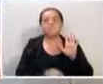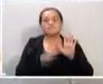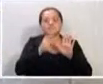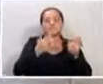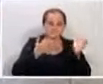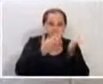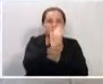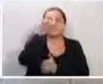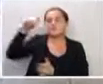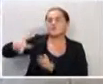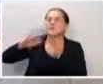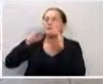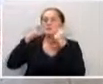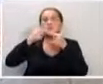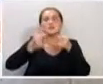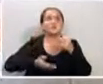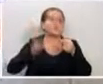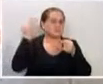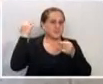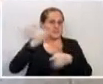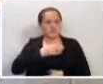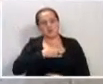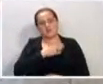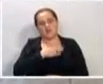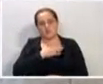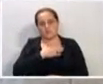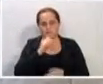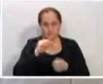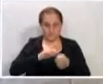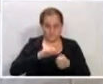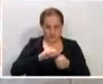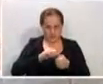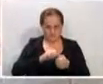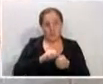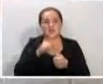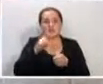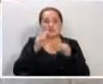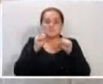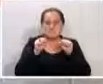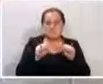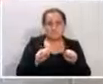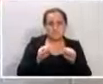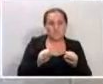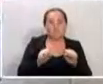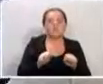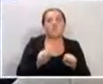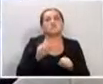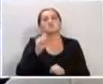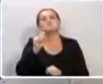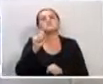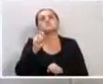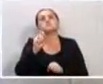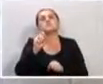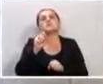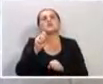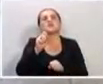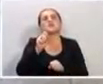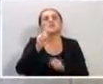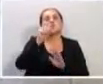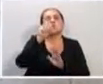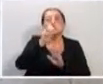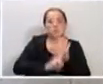aprovado nesta casa semana passada de minha autoria que autoriza o poder executivo municipal a conceder desconto